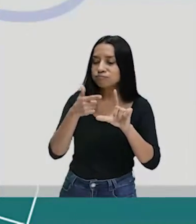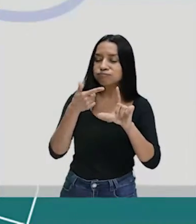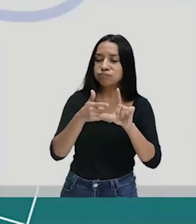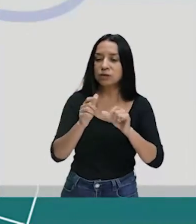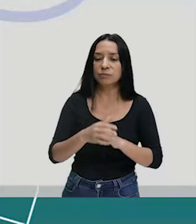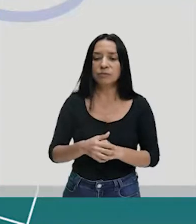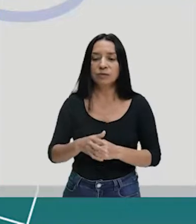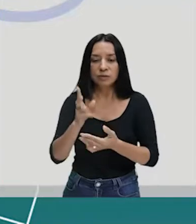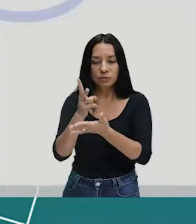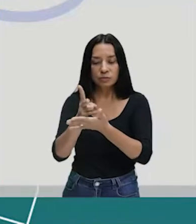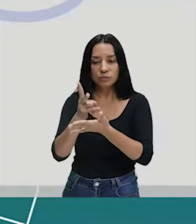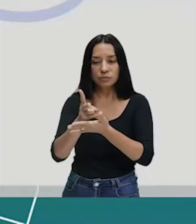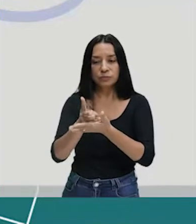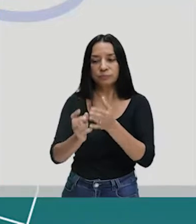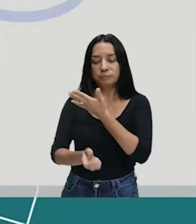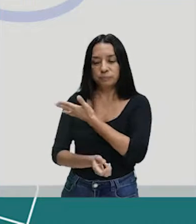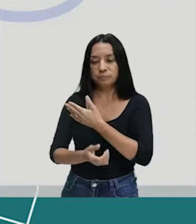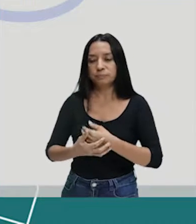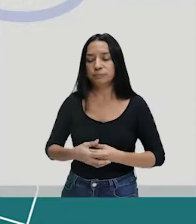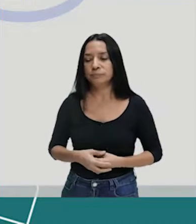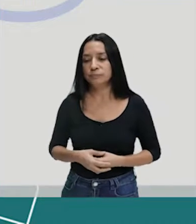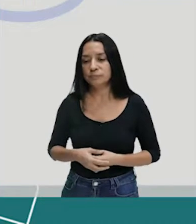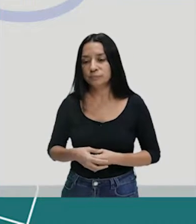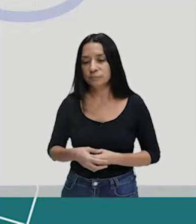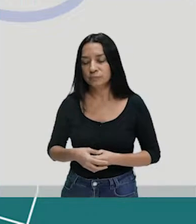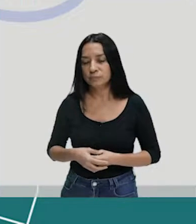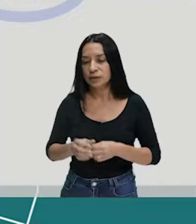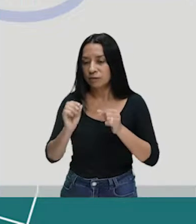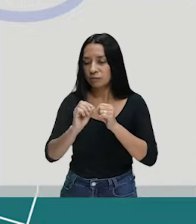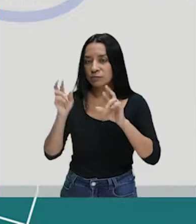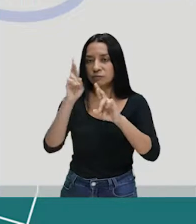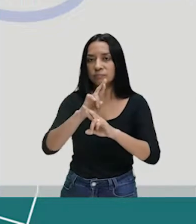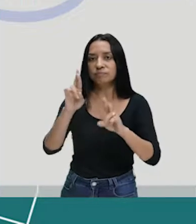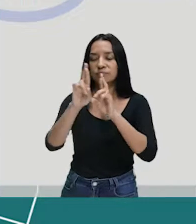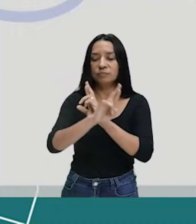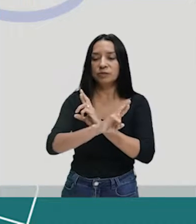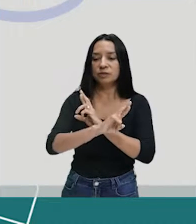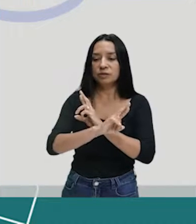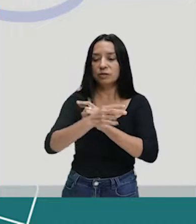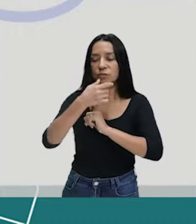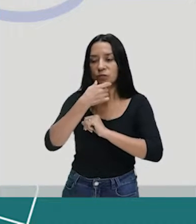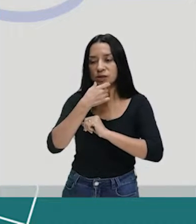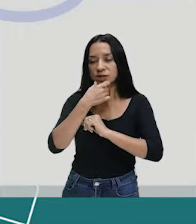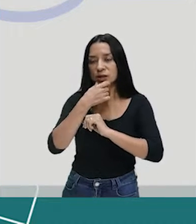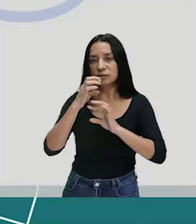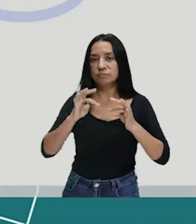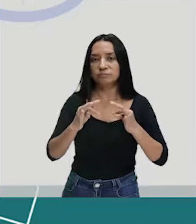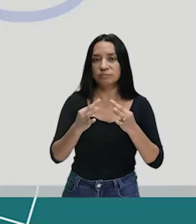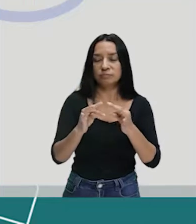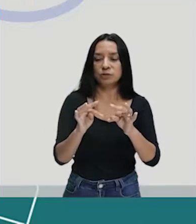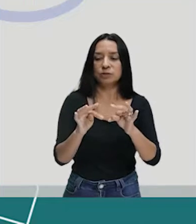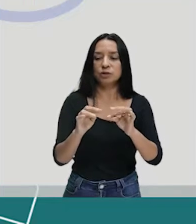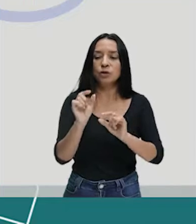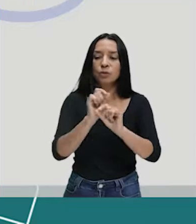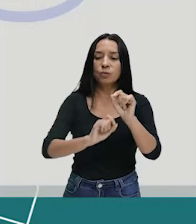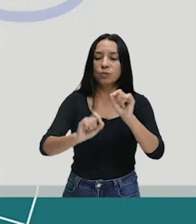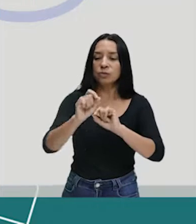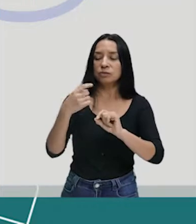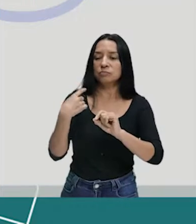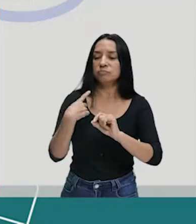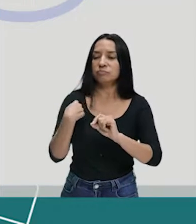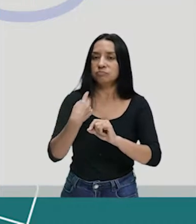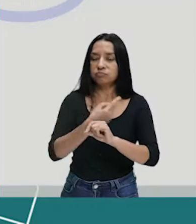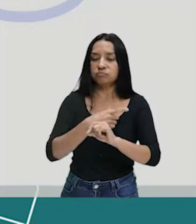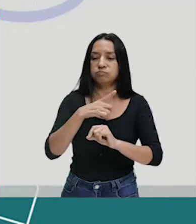aqui no caso do english language technology fazendo essa relação entre o inglês EA tecnologia O que é que nós